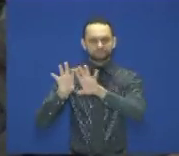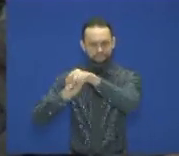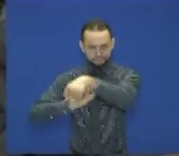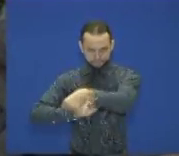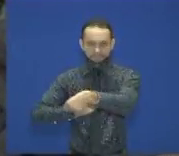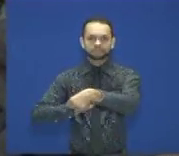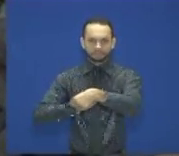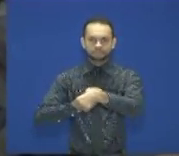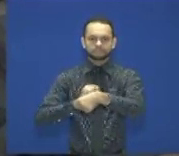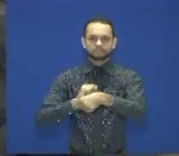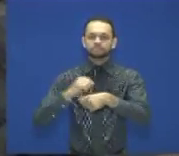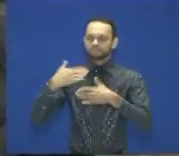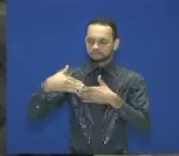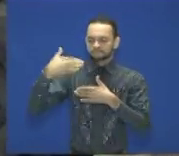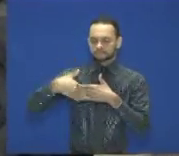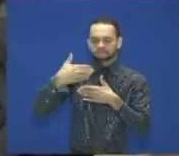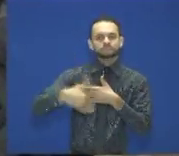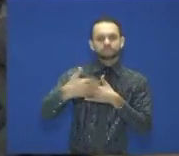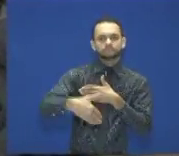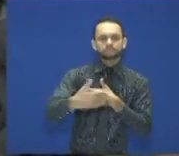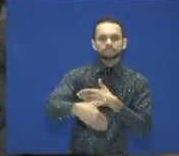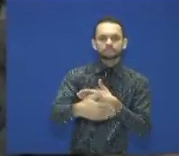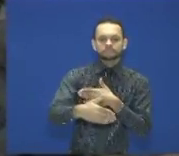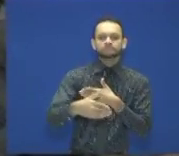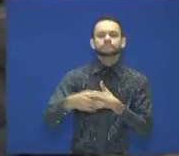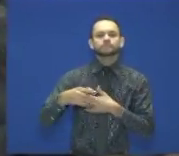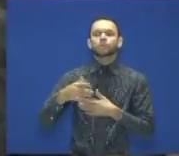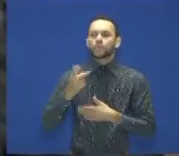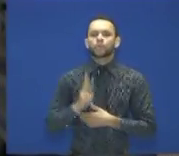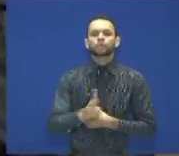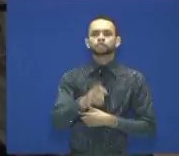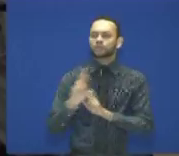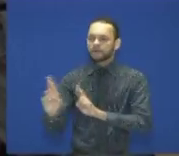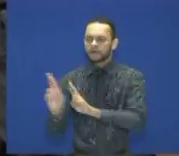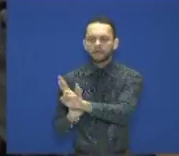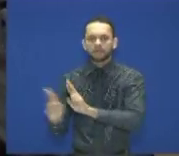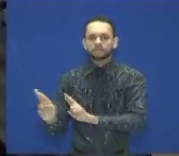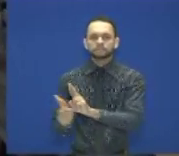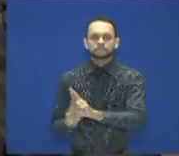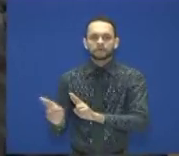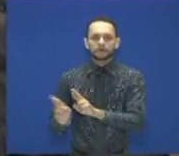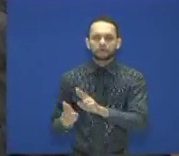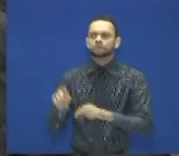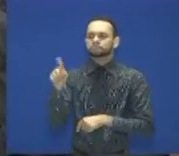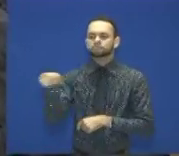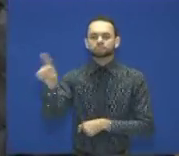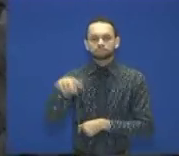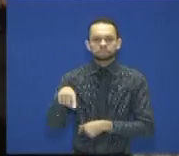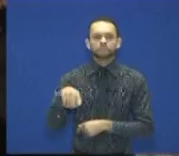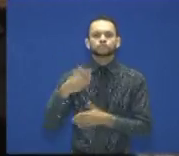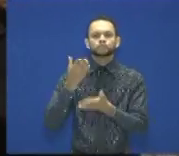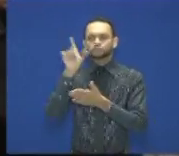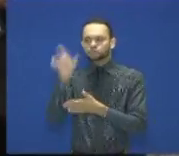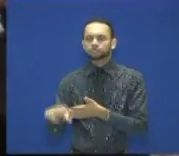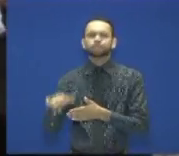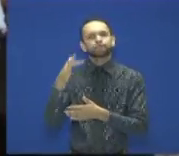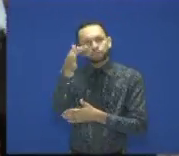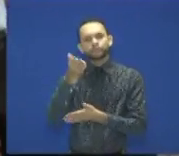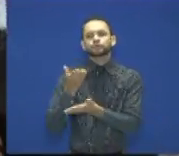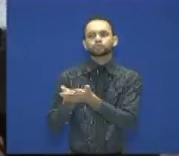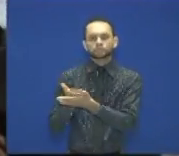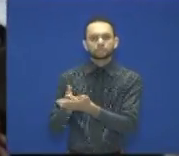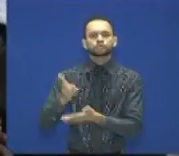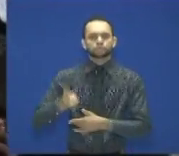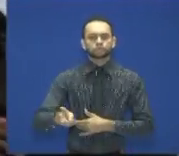medida do possível, possamos continuar essa relação, seja como estudante em outros cursos ofertados pela UFG,